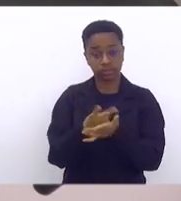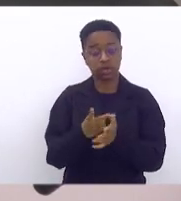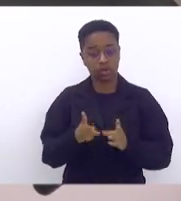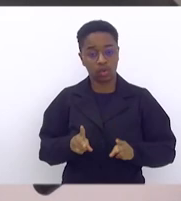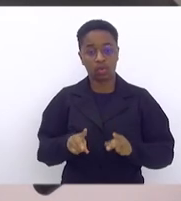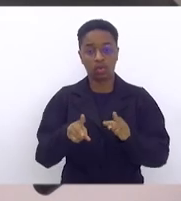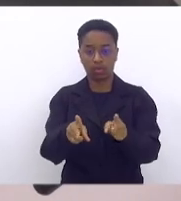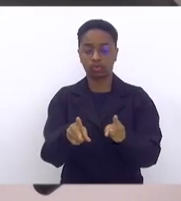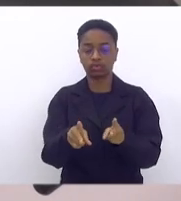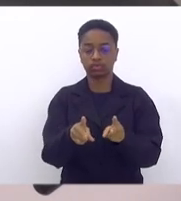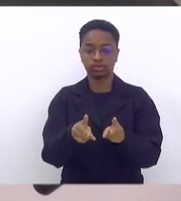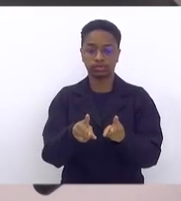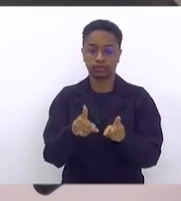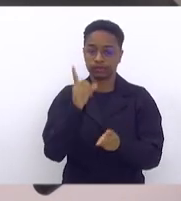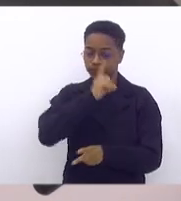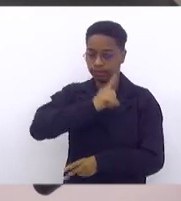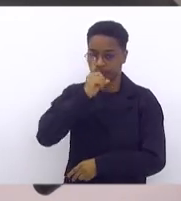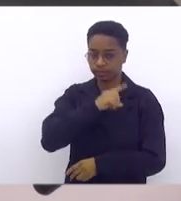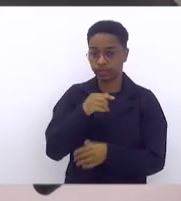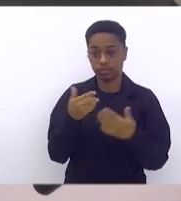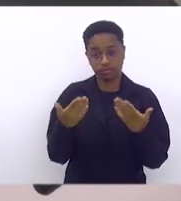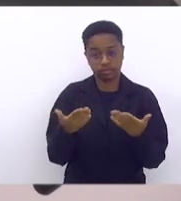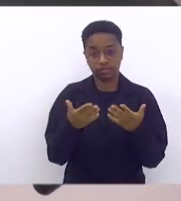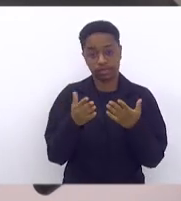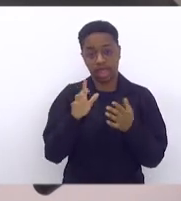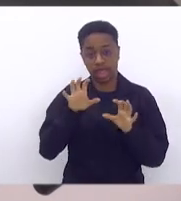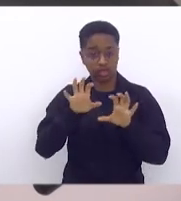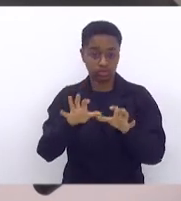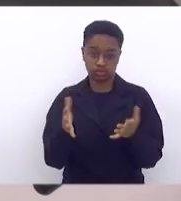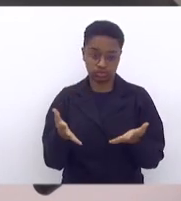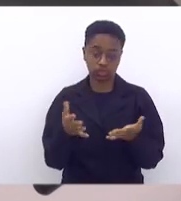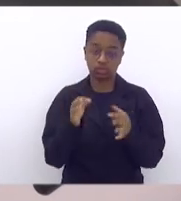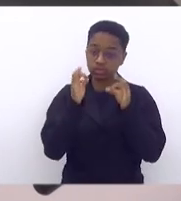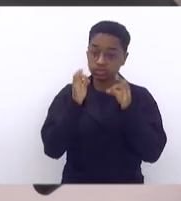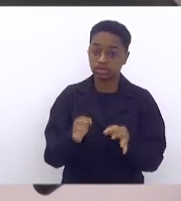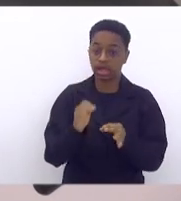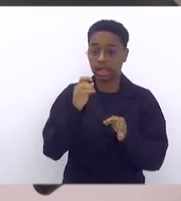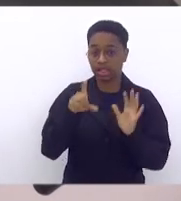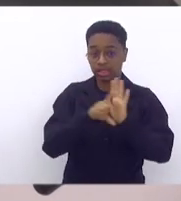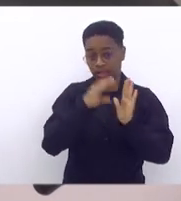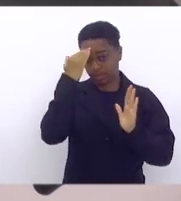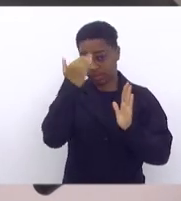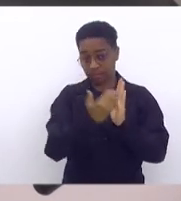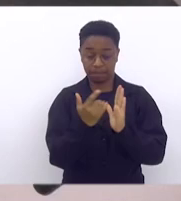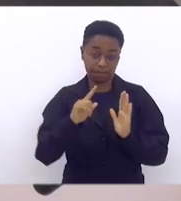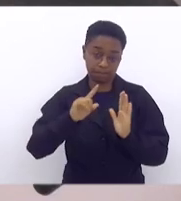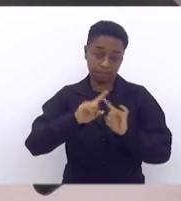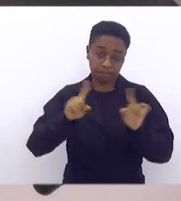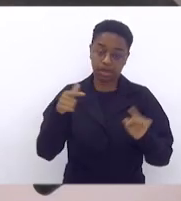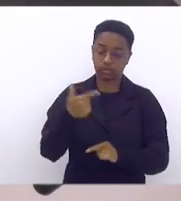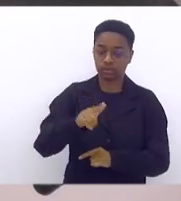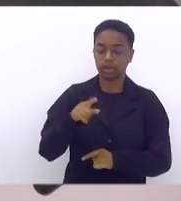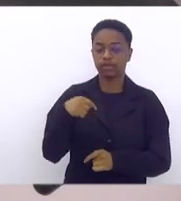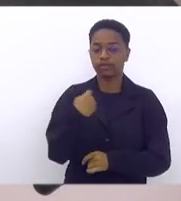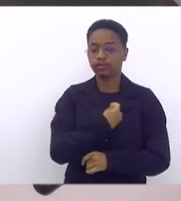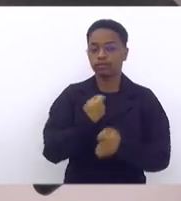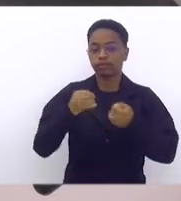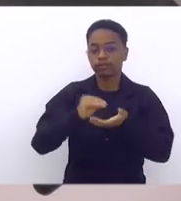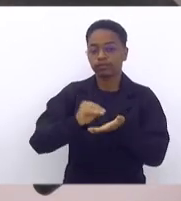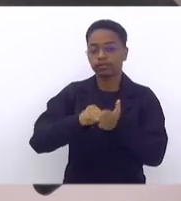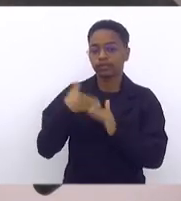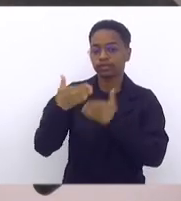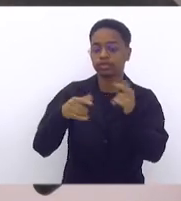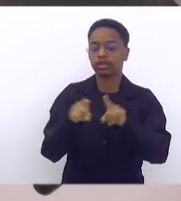sendo ineficazes, né? E, por fim, é isso, gente. O ideal é que a lei fosse cumprida, a lei não é cumprida. A gente tem muito a avançar e eu me